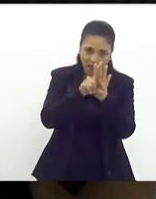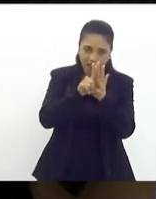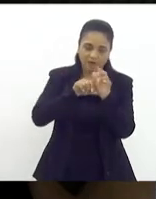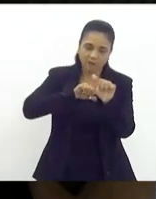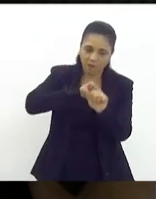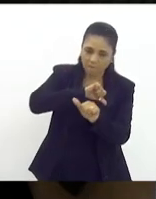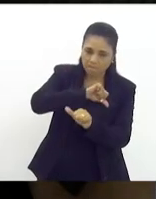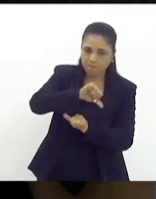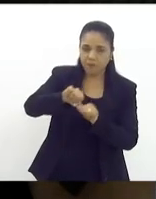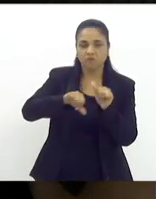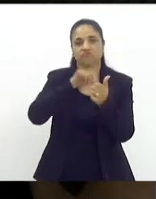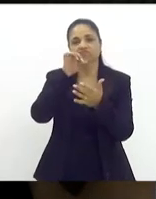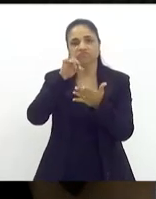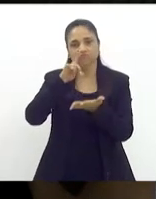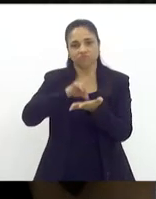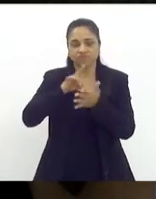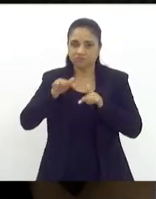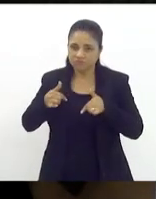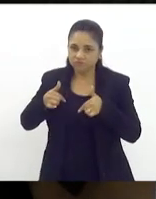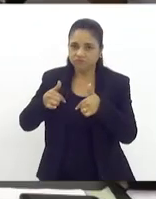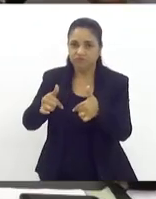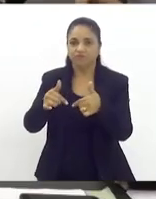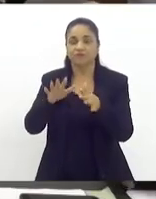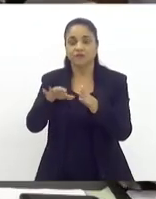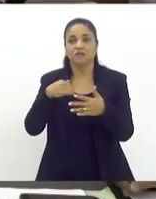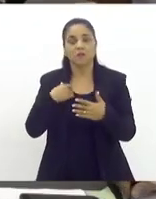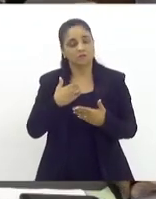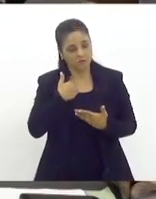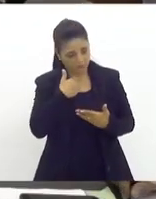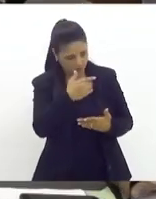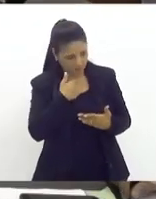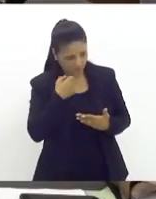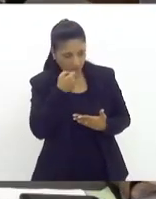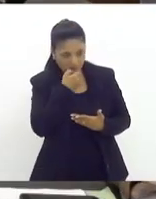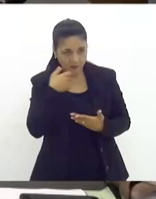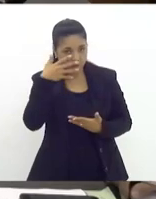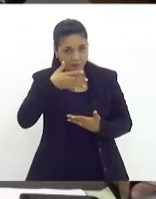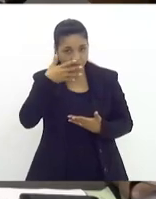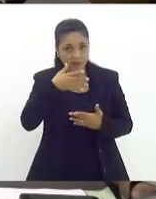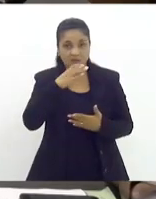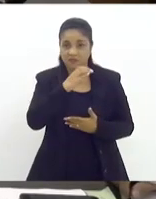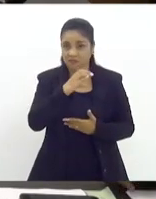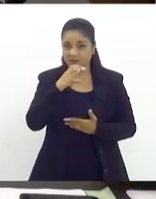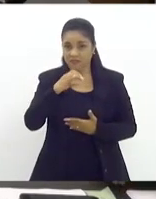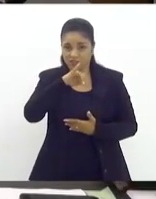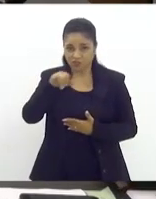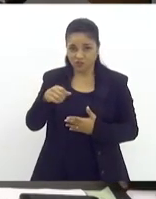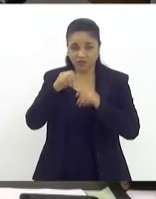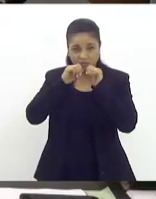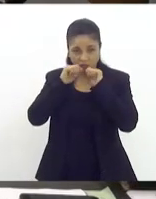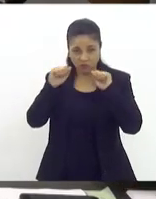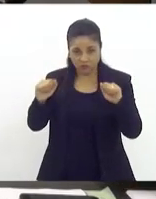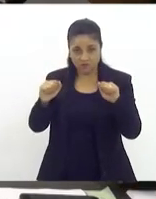Vossa Excelência me permitiu uma parte? Pois não. Eu fiz um apanhado aqui, na verdade, assessoria da CCJ, de